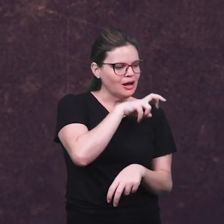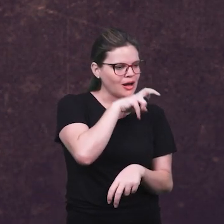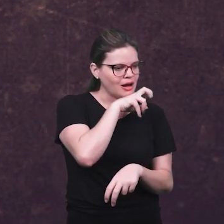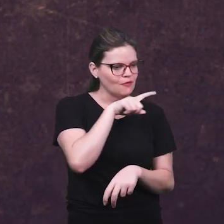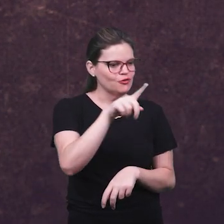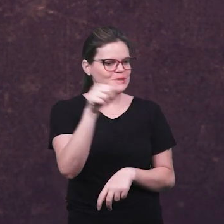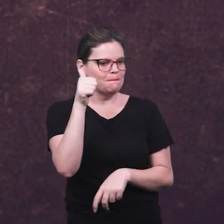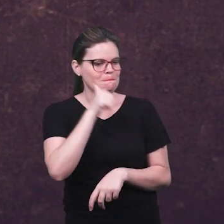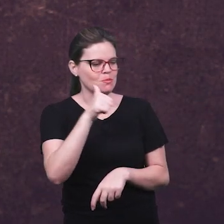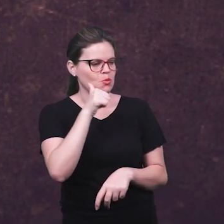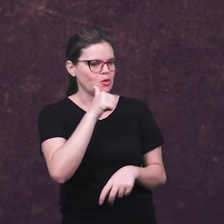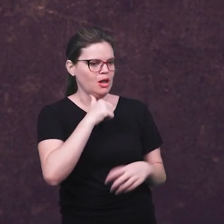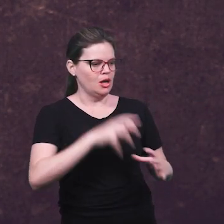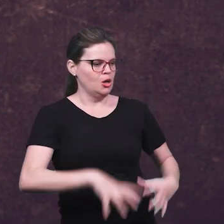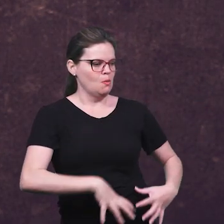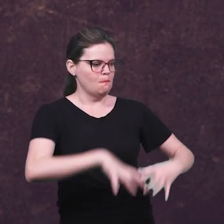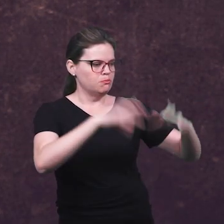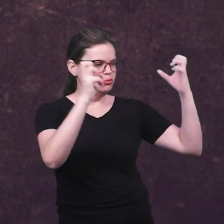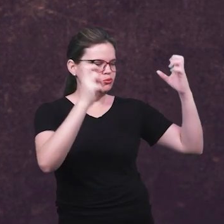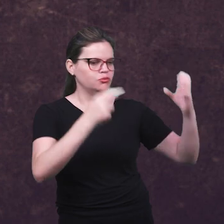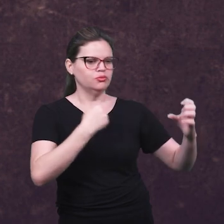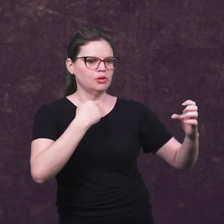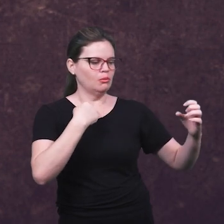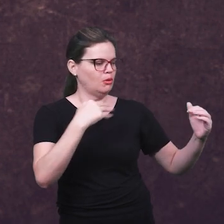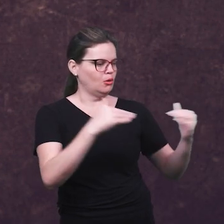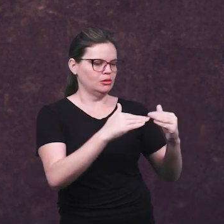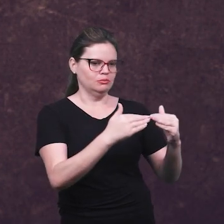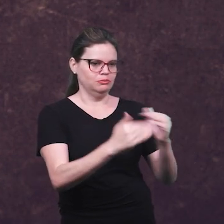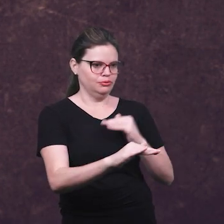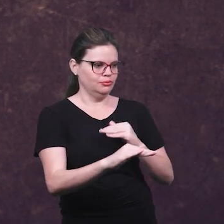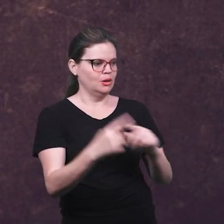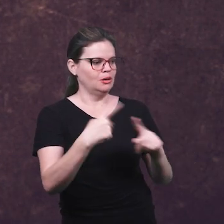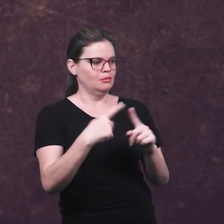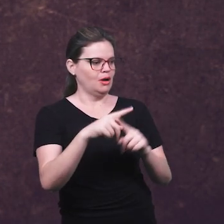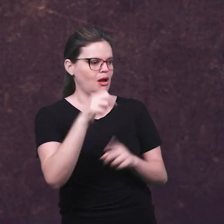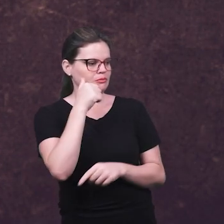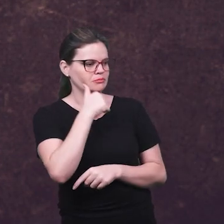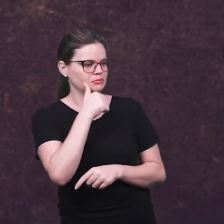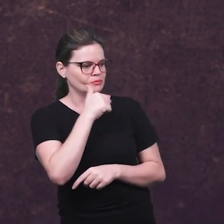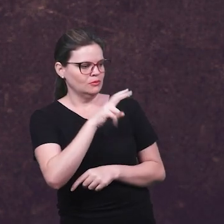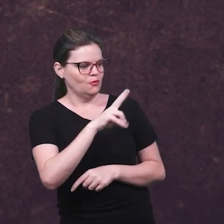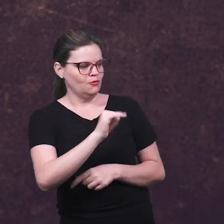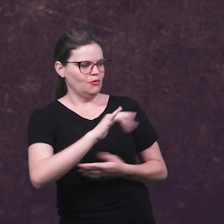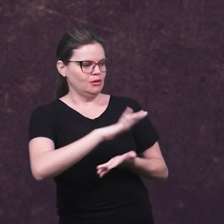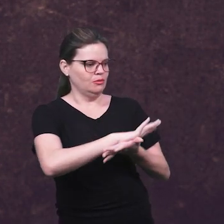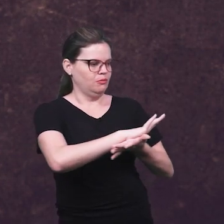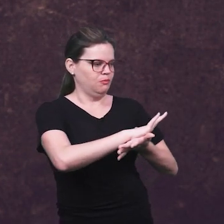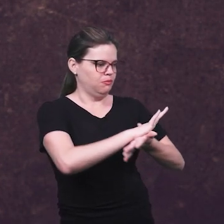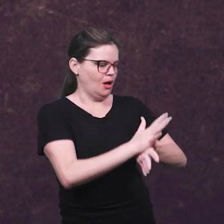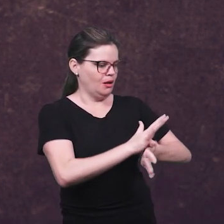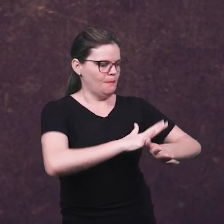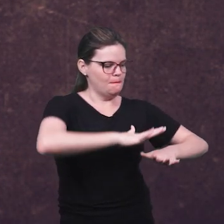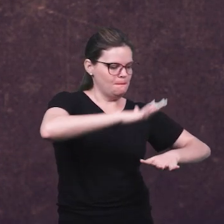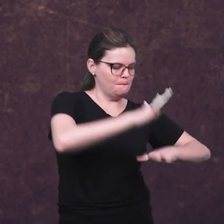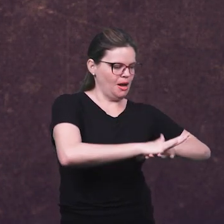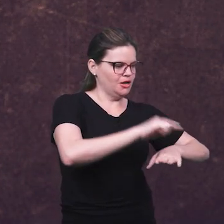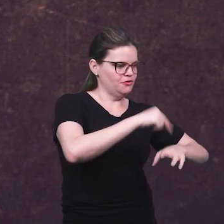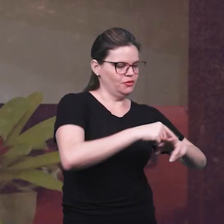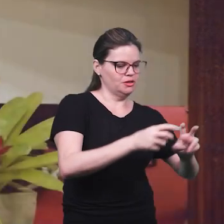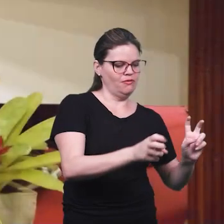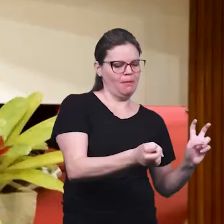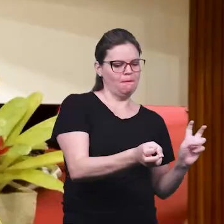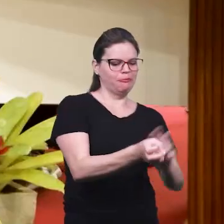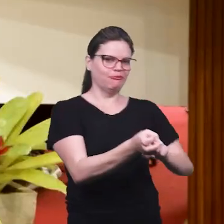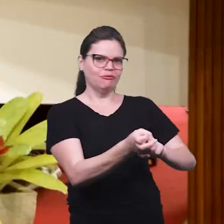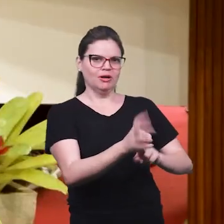semente e a sua semente. Esta te ferirá a cabeça e tu lhe ferirás o calcanhar. O Senhor